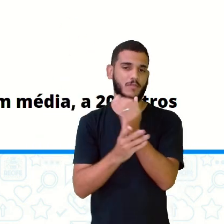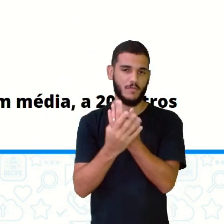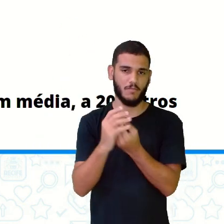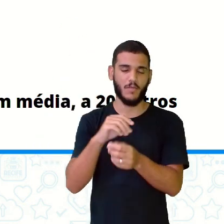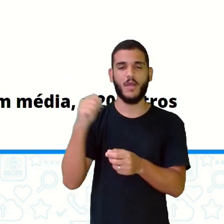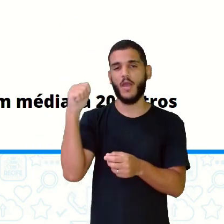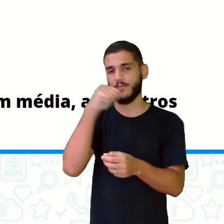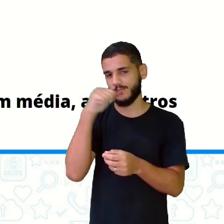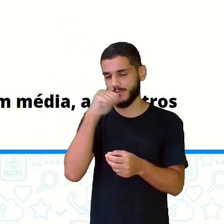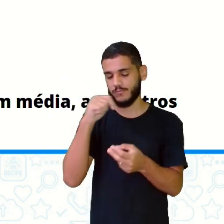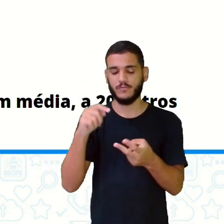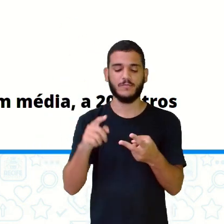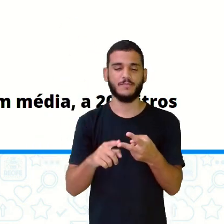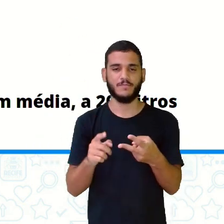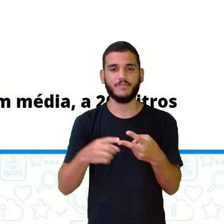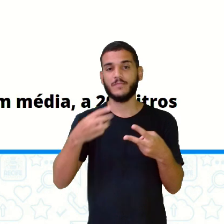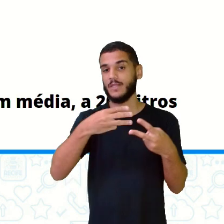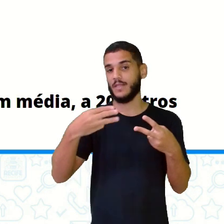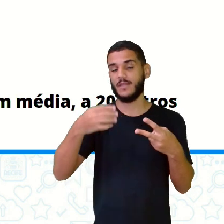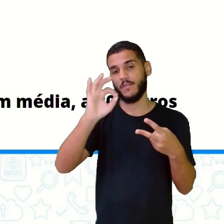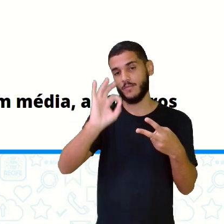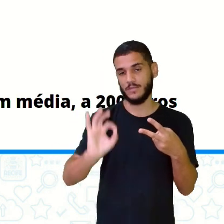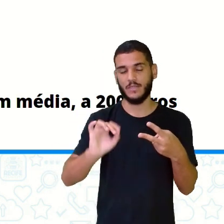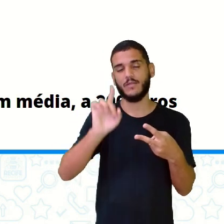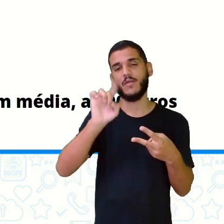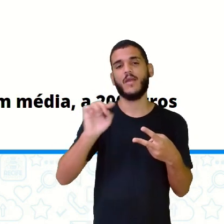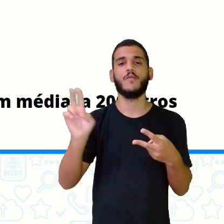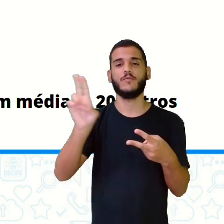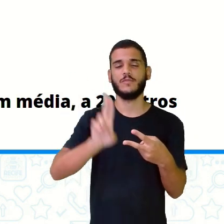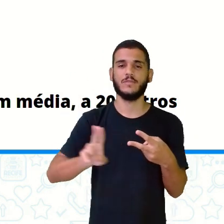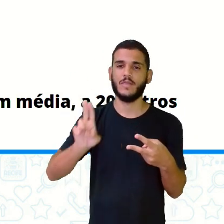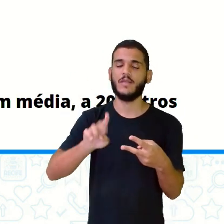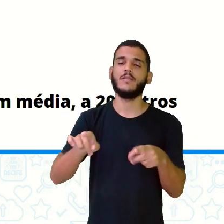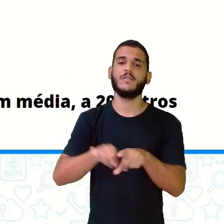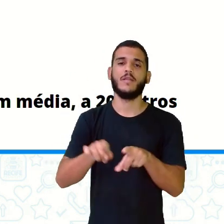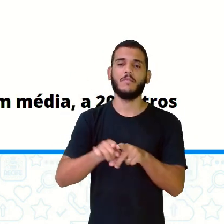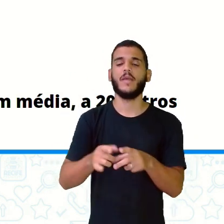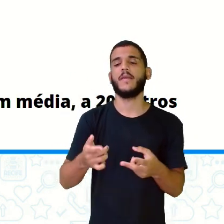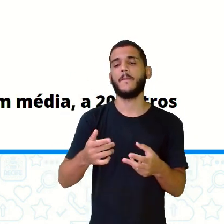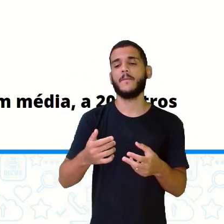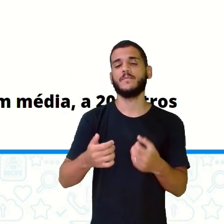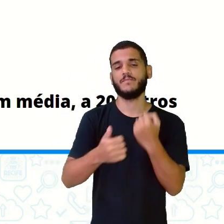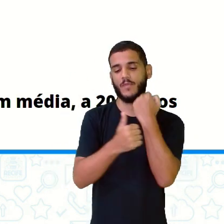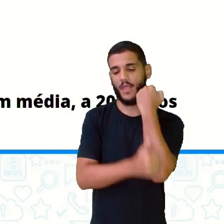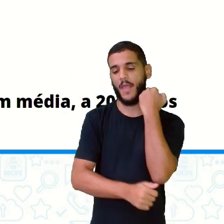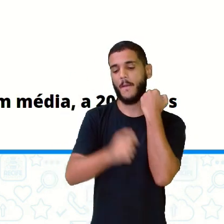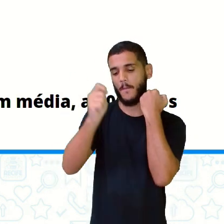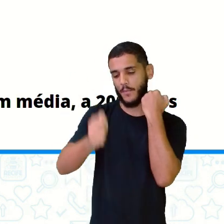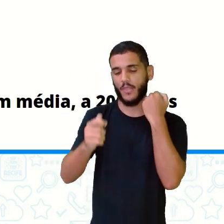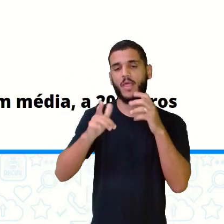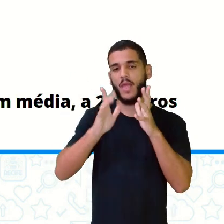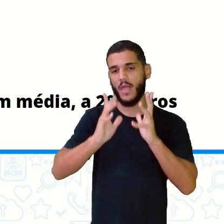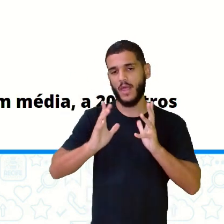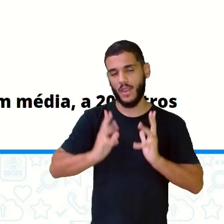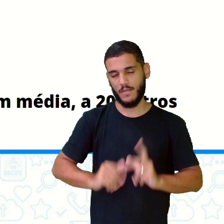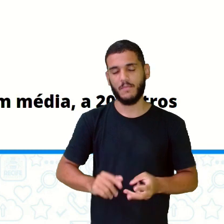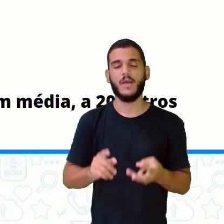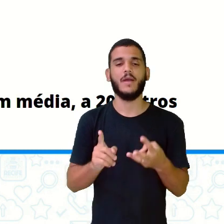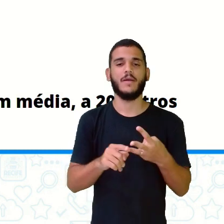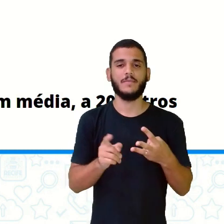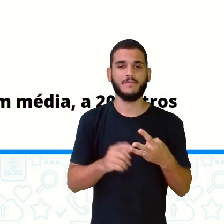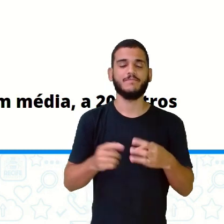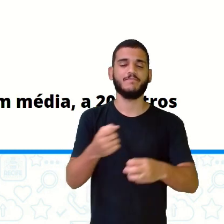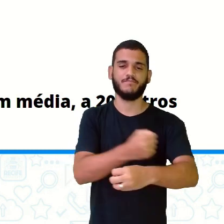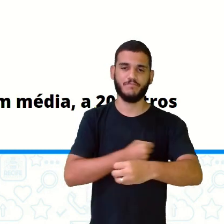escovar dentes, 33% são utilizados em descargas de banheiro, 27% são utilizadas para cozinhar